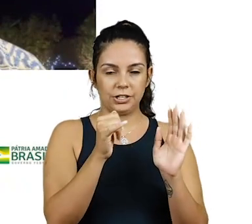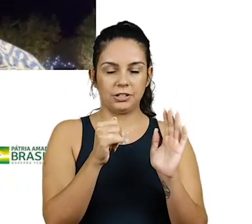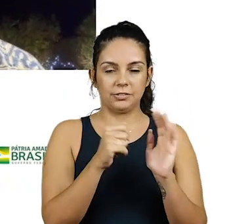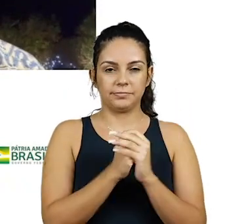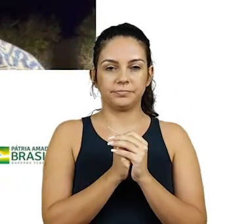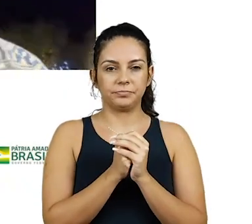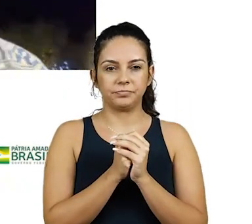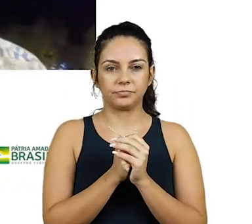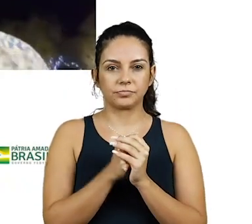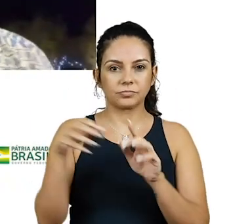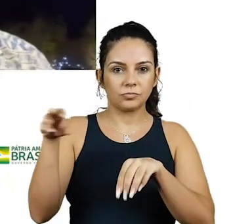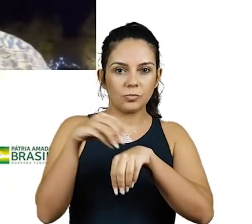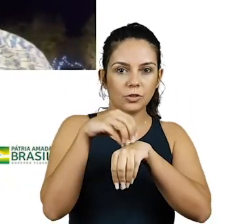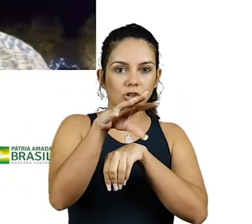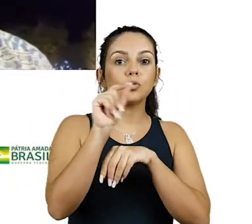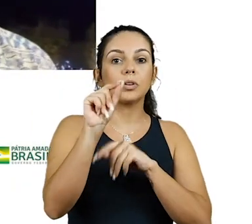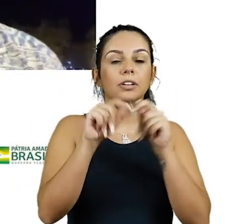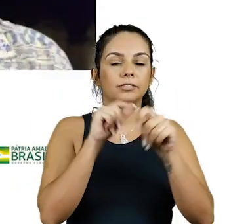gente?